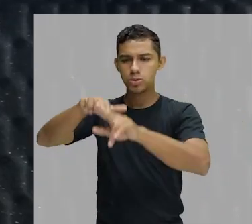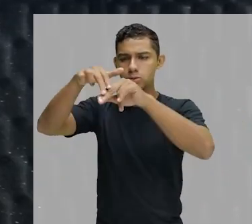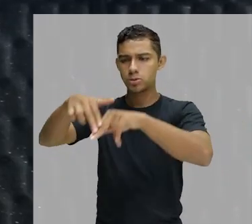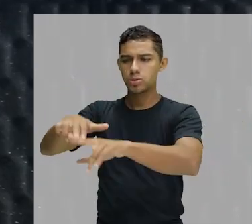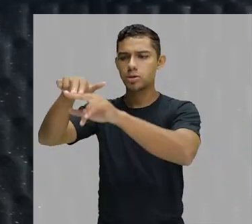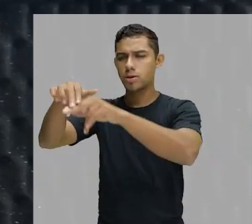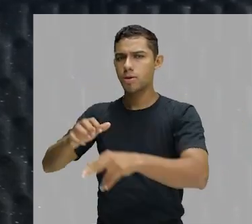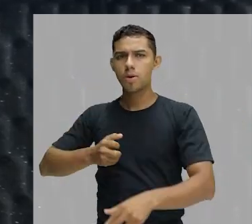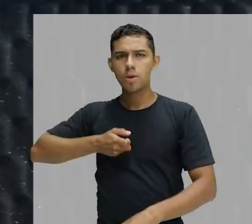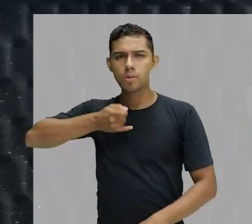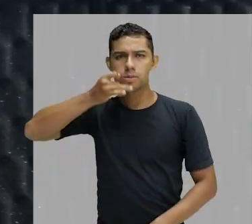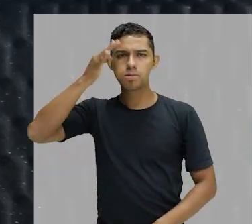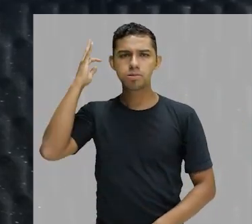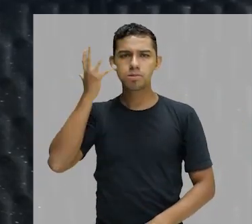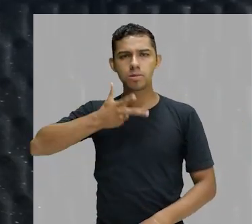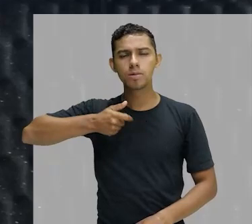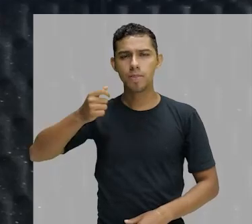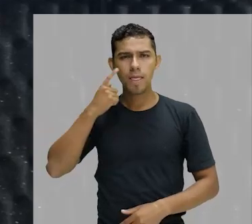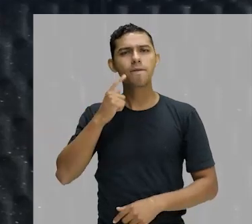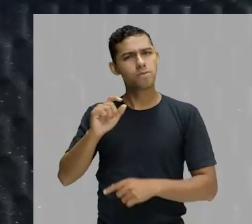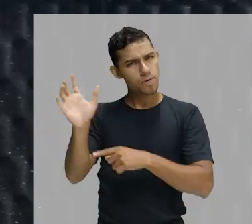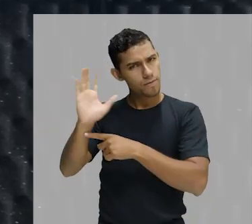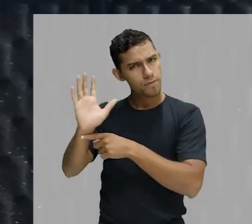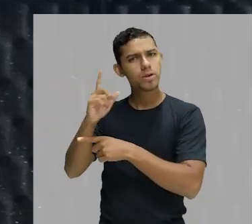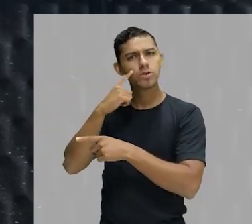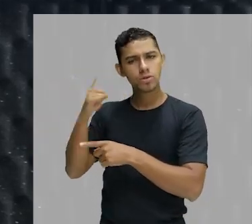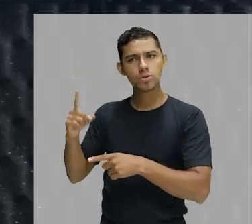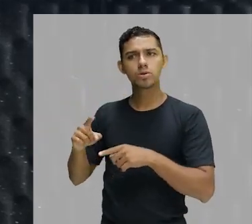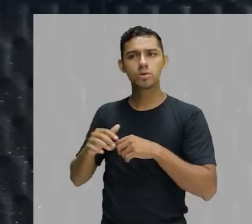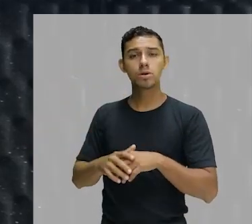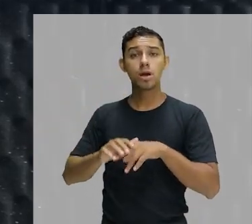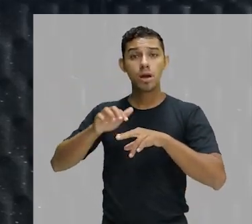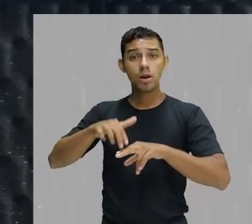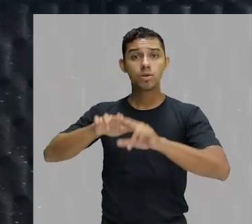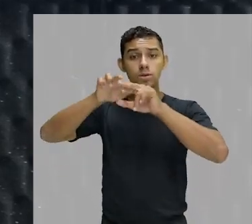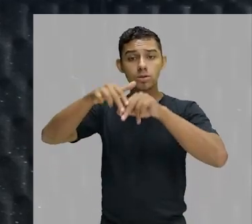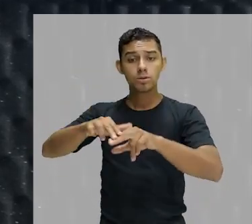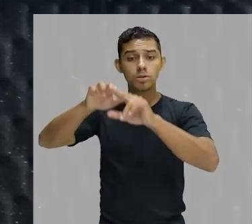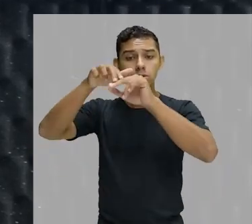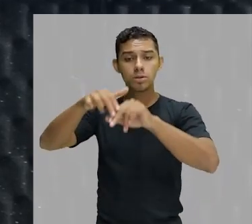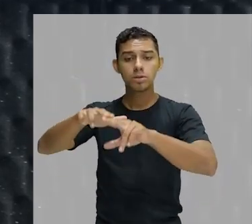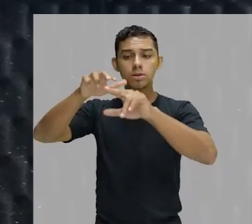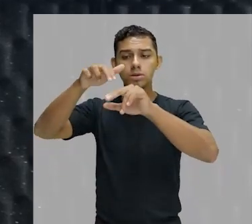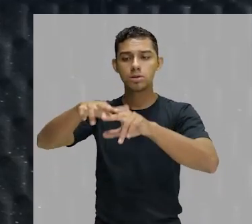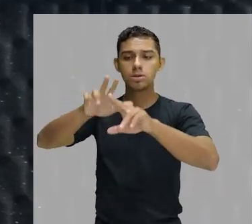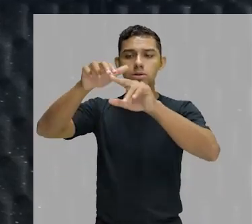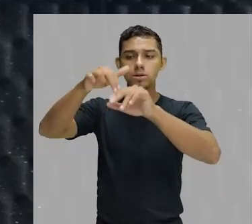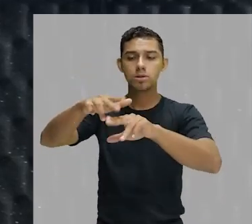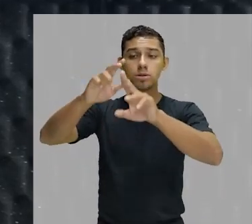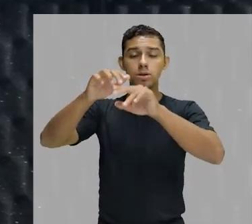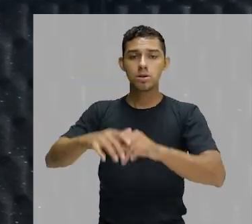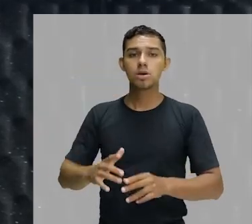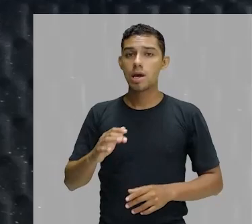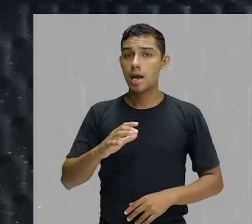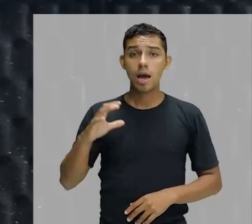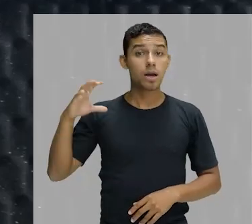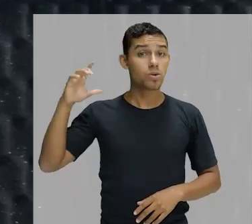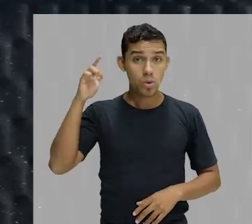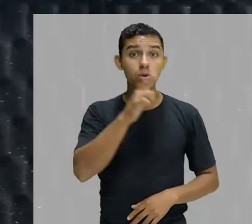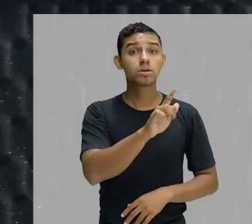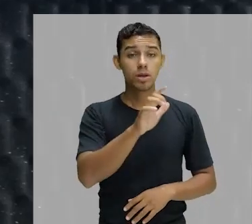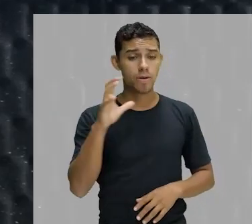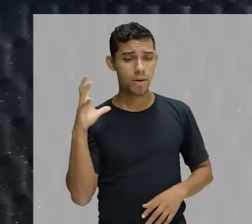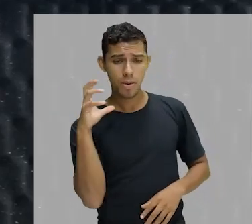quiserem, tiverem curiosidade, assistam alguns vídeos, os atletas eles vão pulando sobre a prancha, buscando ali o quê? Ganhar velocidade